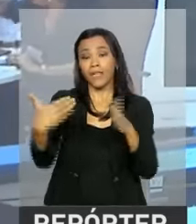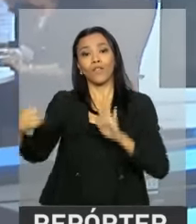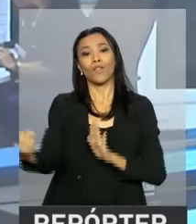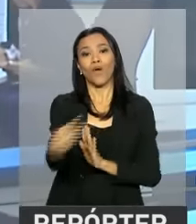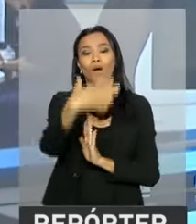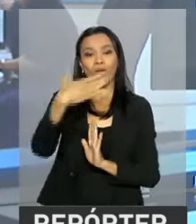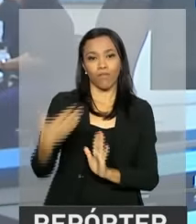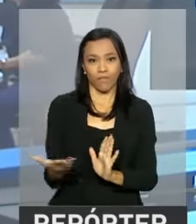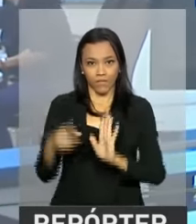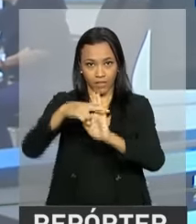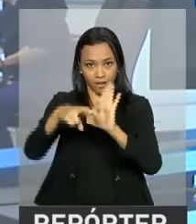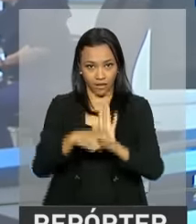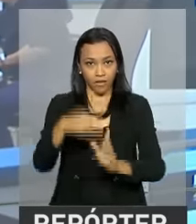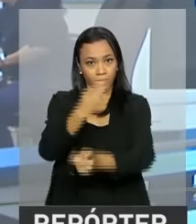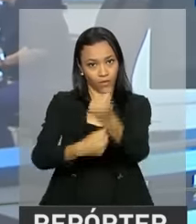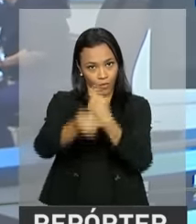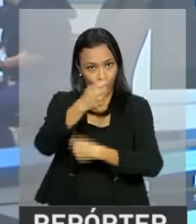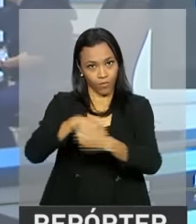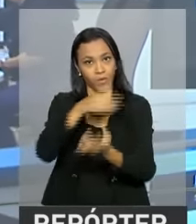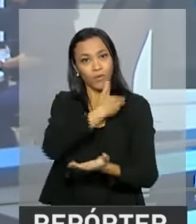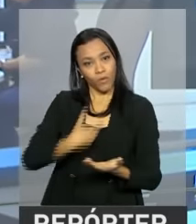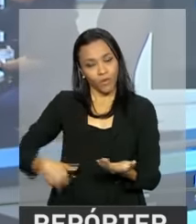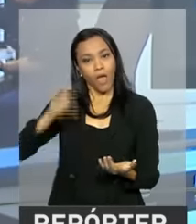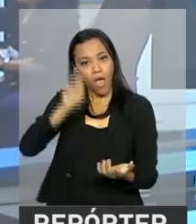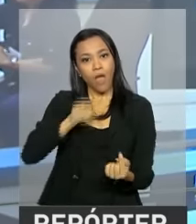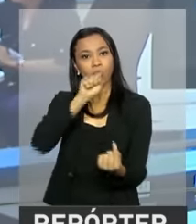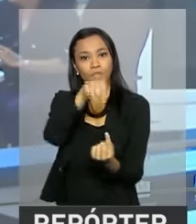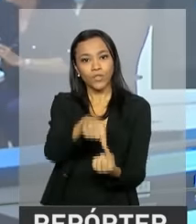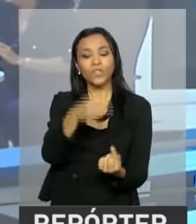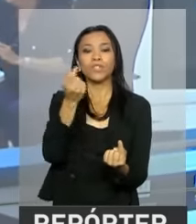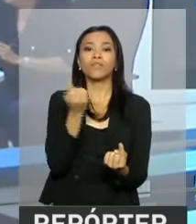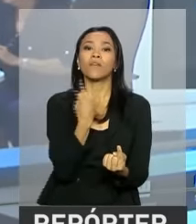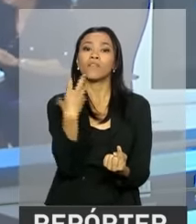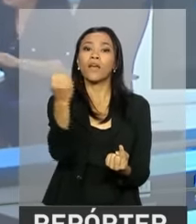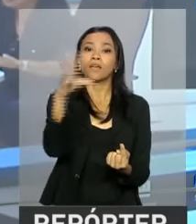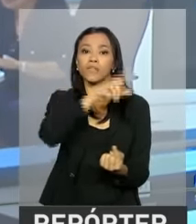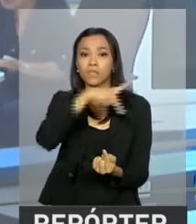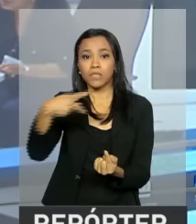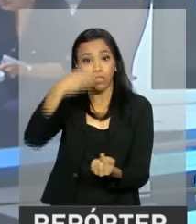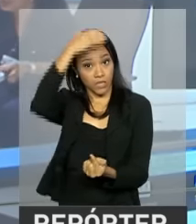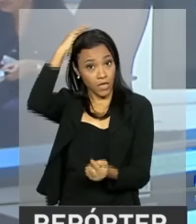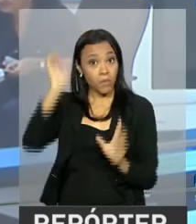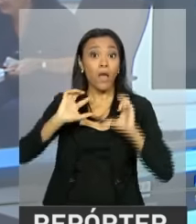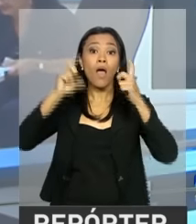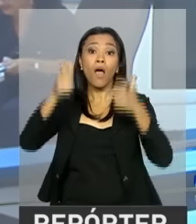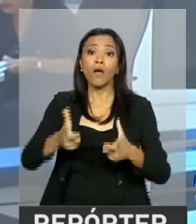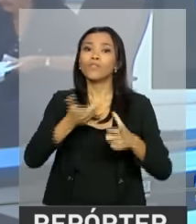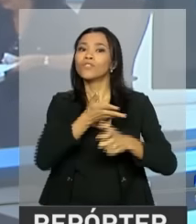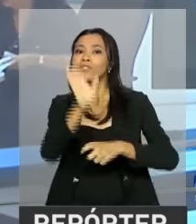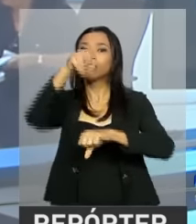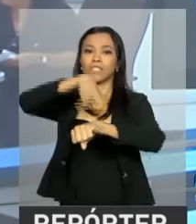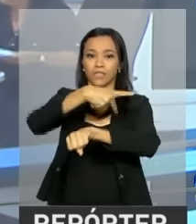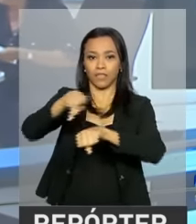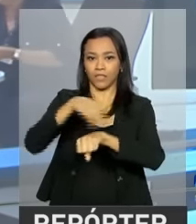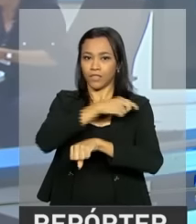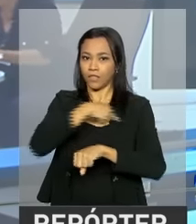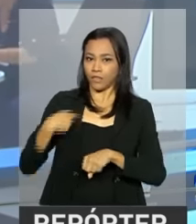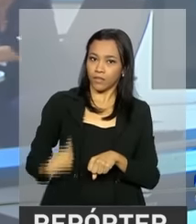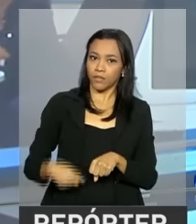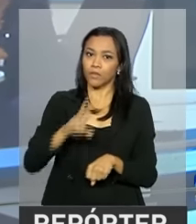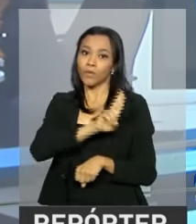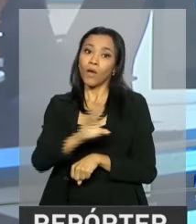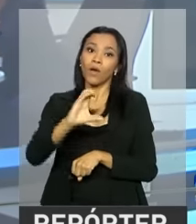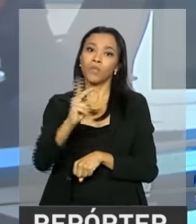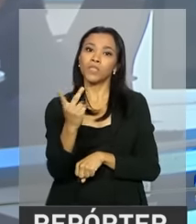governo Estes são alguns objetivos da viagem que o presidente em exercício Michel Temer deve fazer a China confira os detalhes